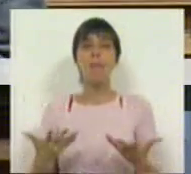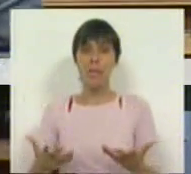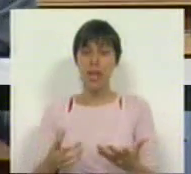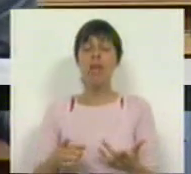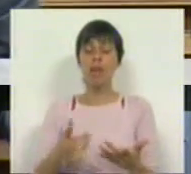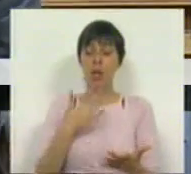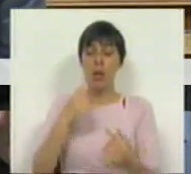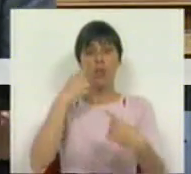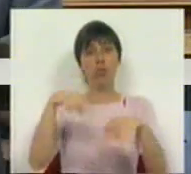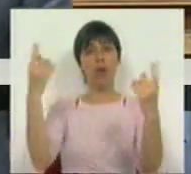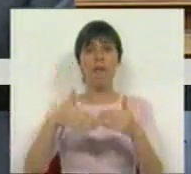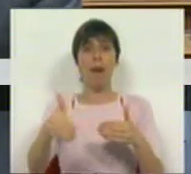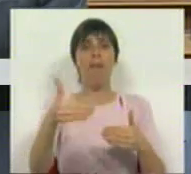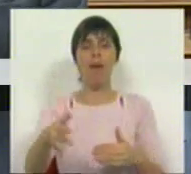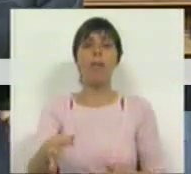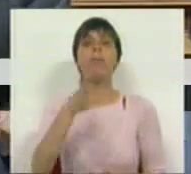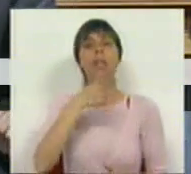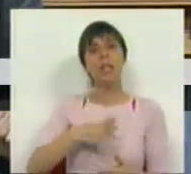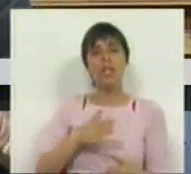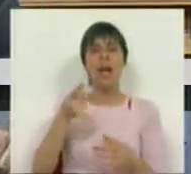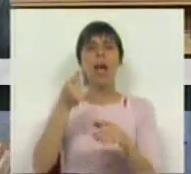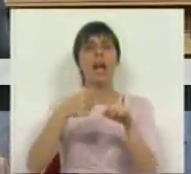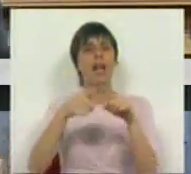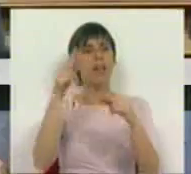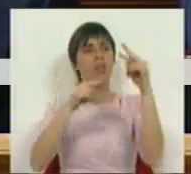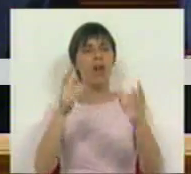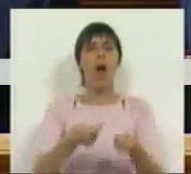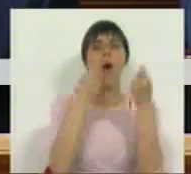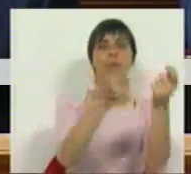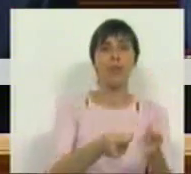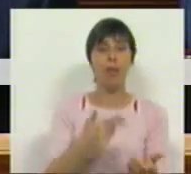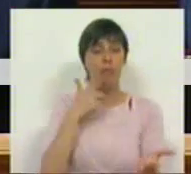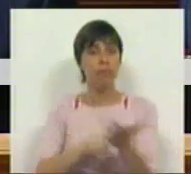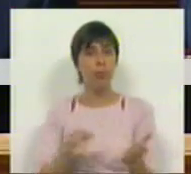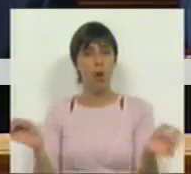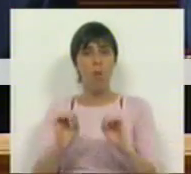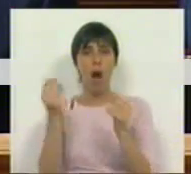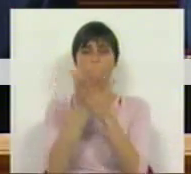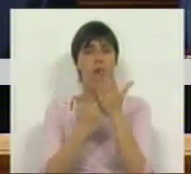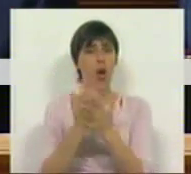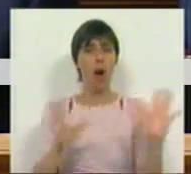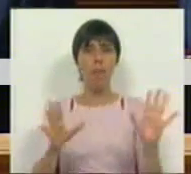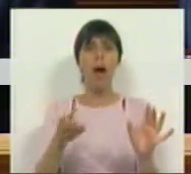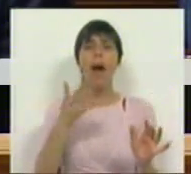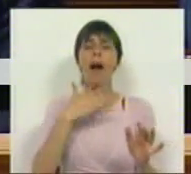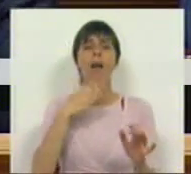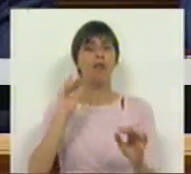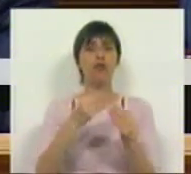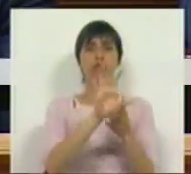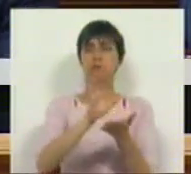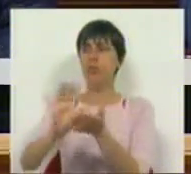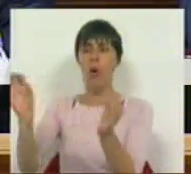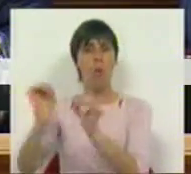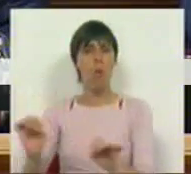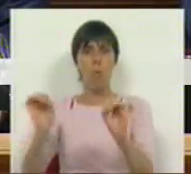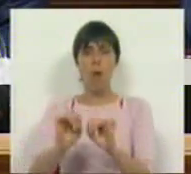e aquela que nos está a anunciar. Porque falar-nos de créditos fiscais ao investimento, quando não há crédito para a economia, porque a banca não empresta apesar de